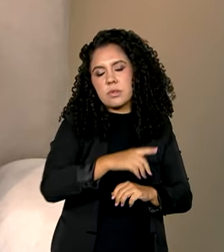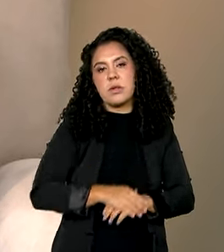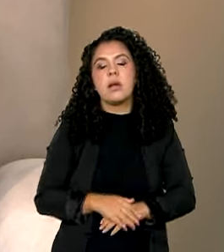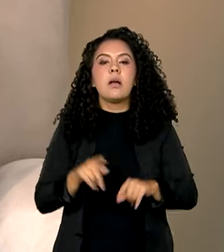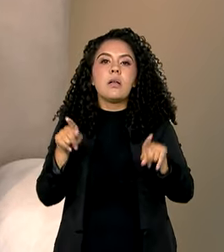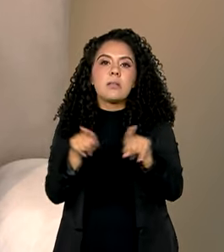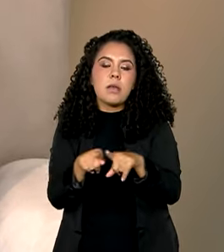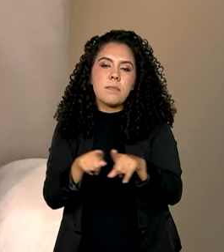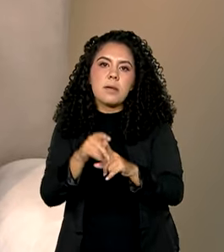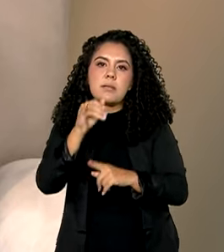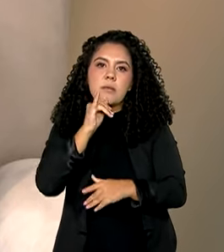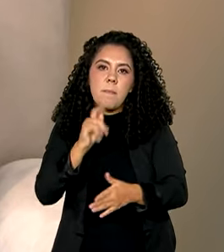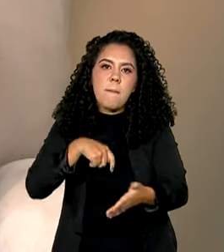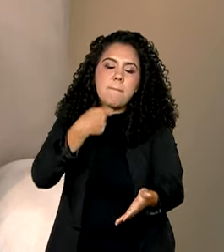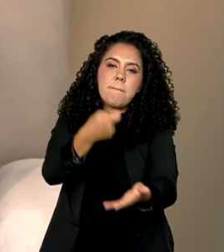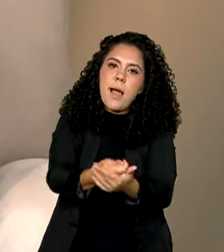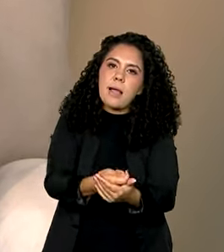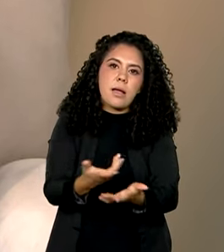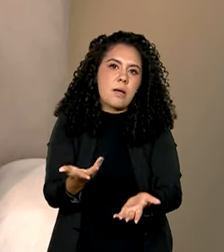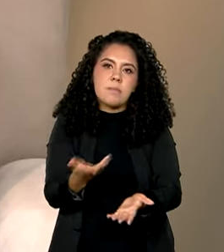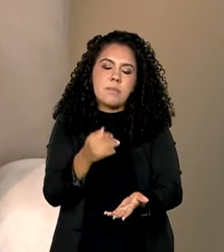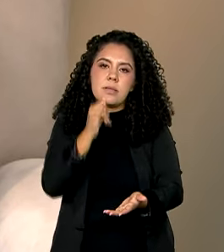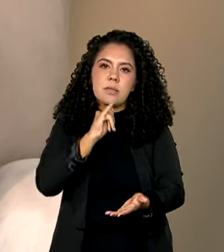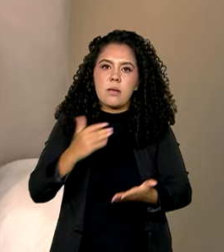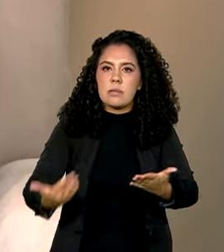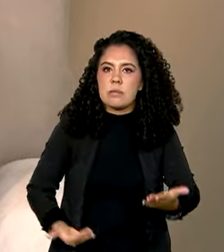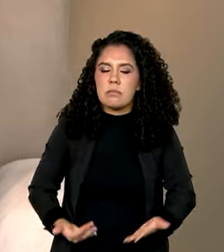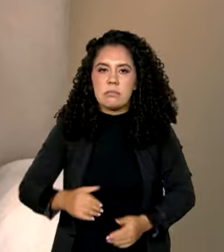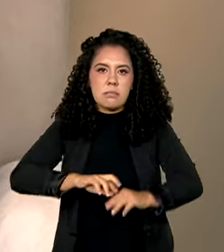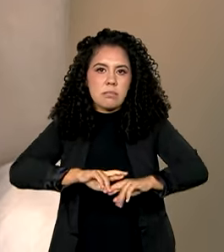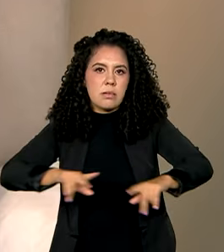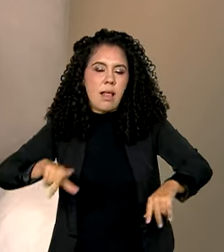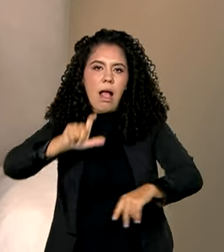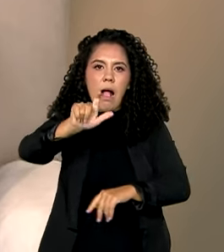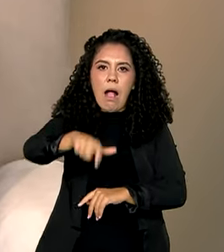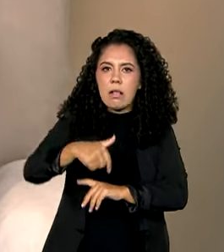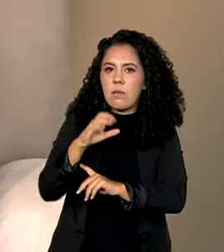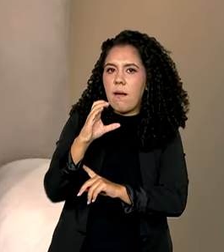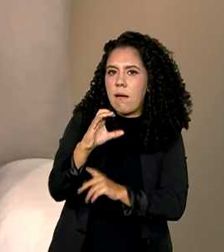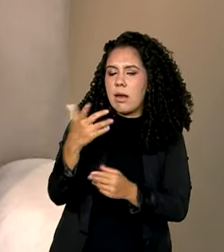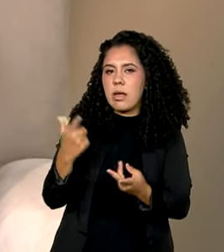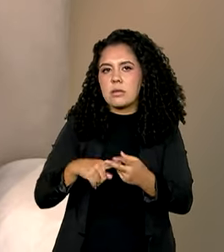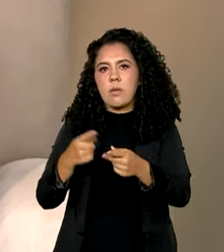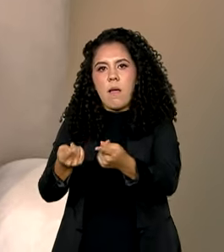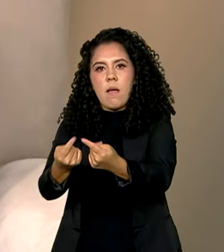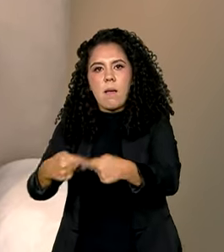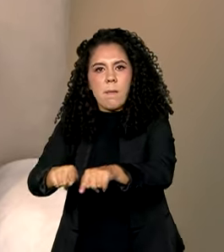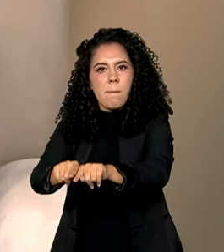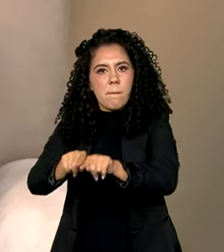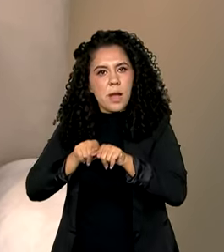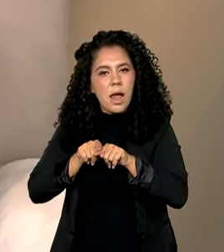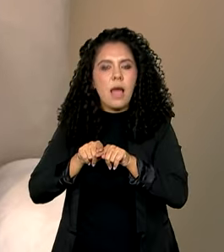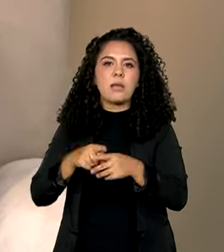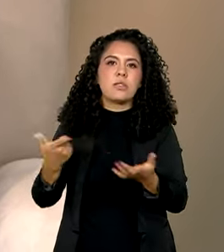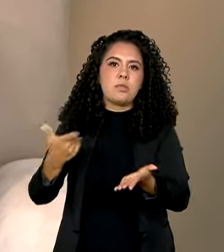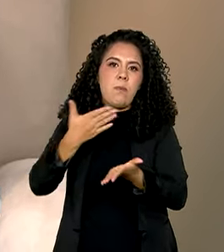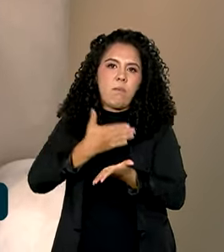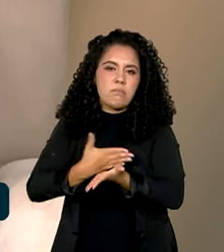a busca para pagamento dos serviços financeiros, então cartão de crédito, empréstimo, consignado,